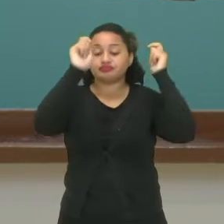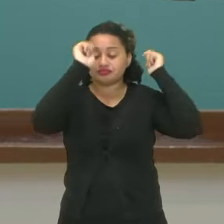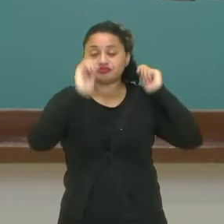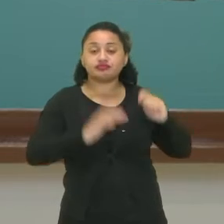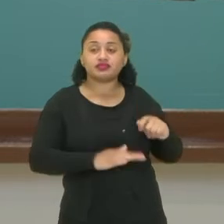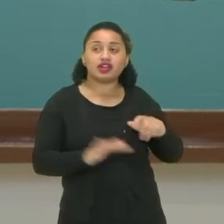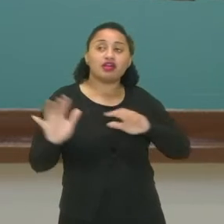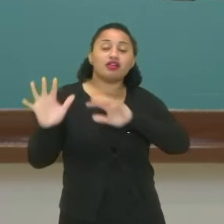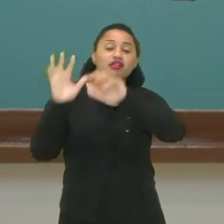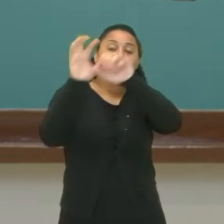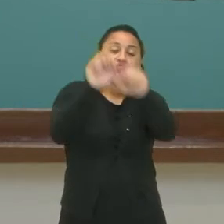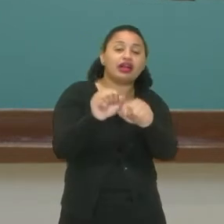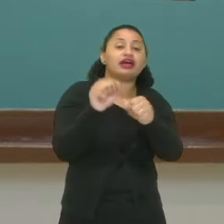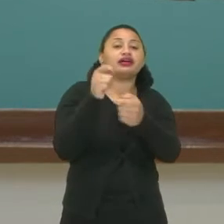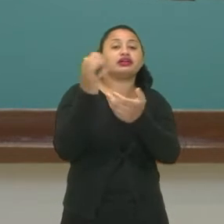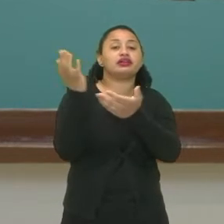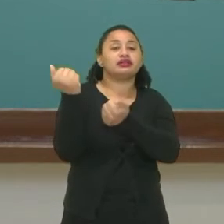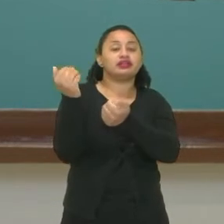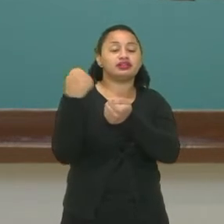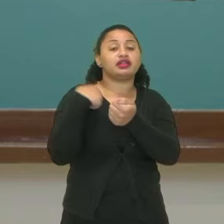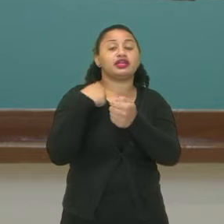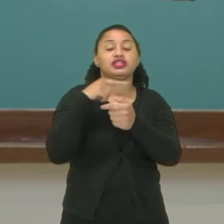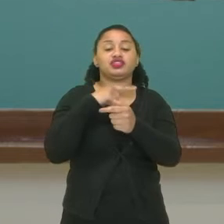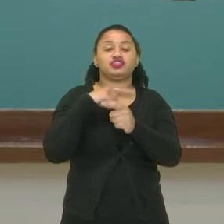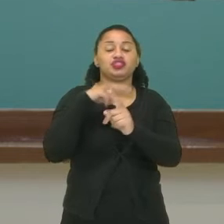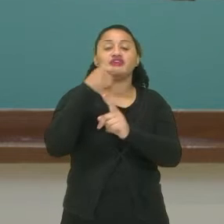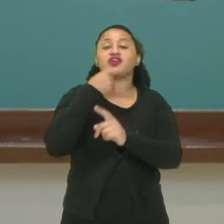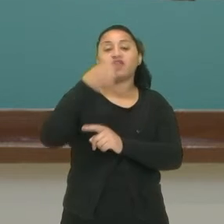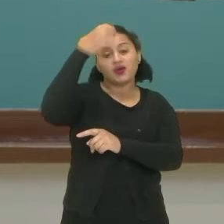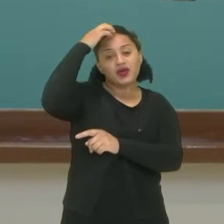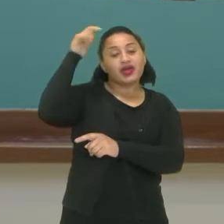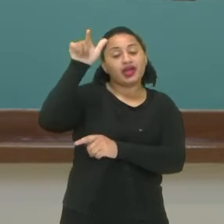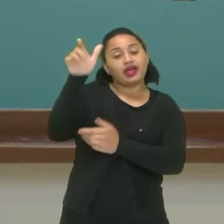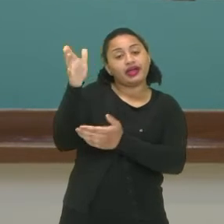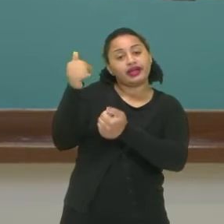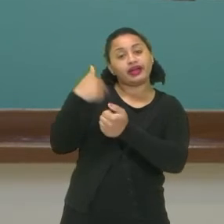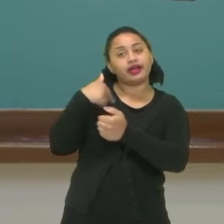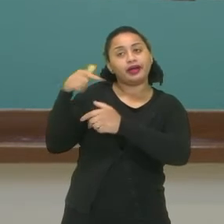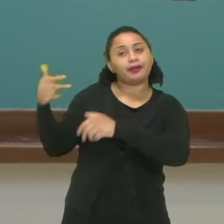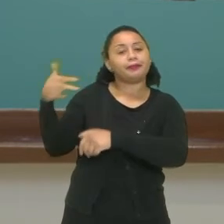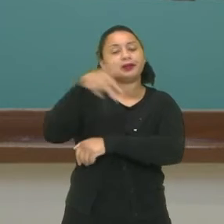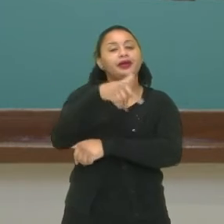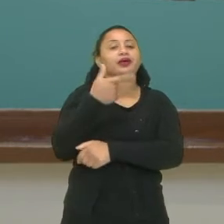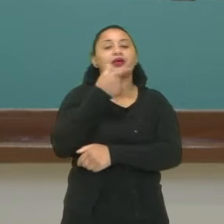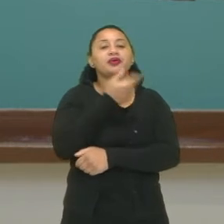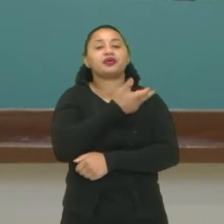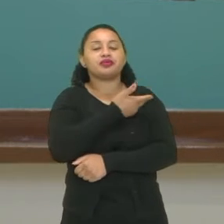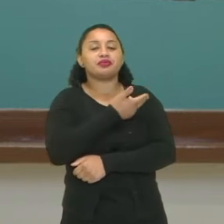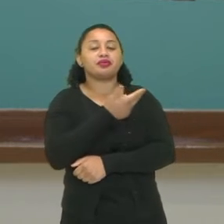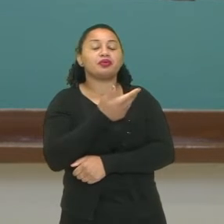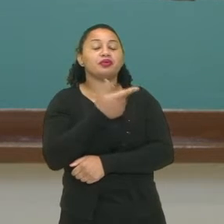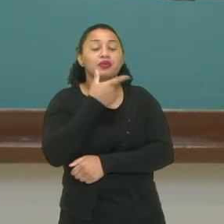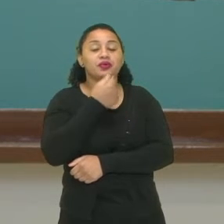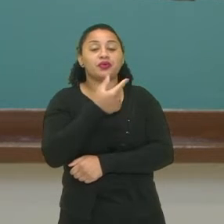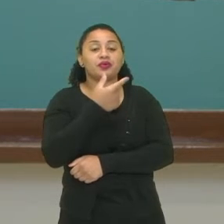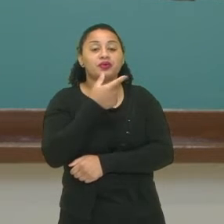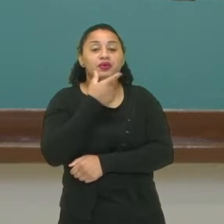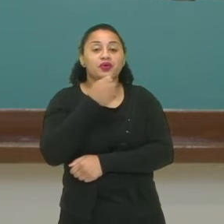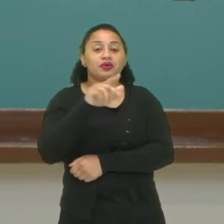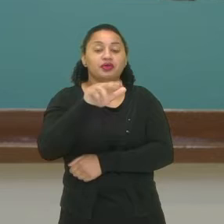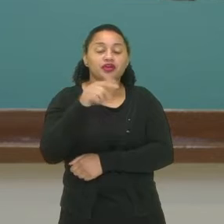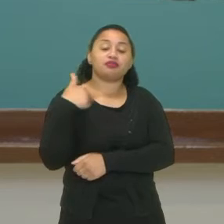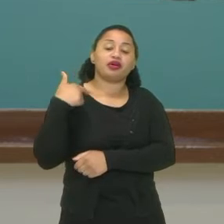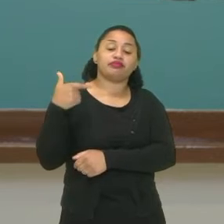por exemplo, ele destrona o rei espanhol e coloca o seu irmão para governar a Espanha. Então a relação